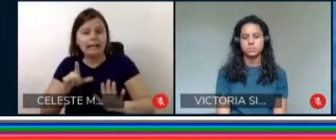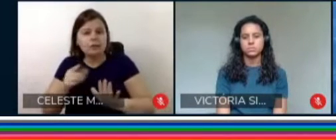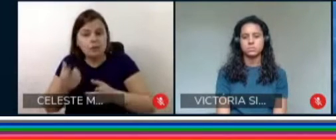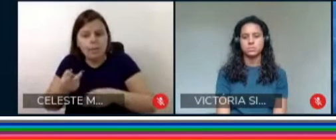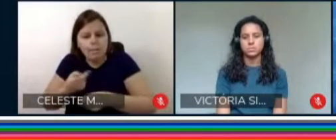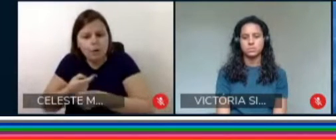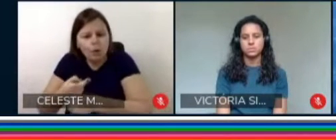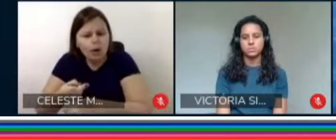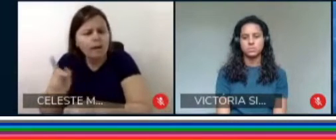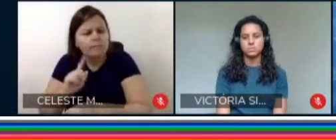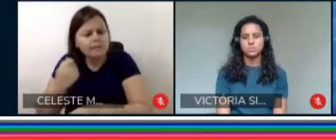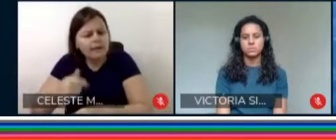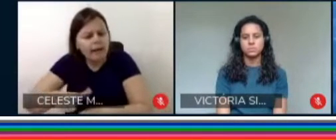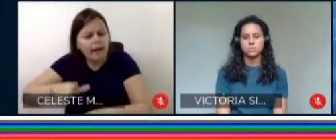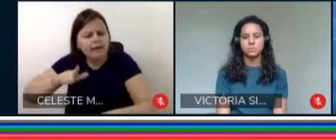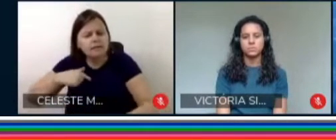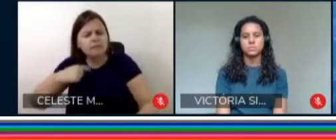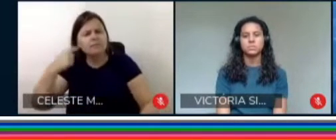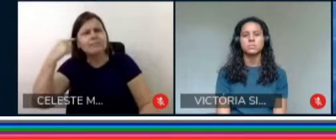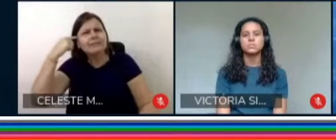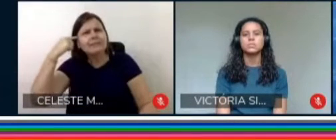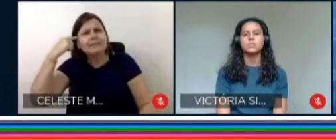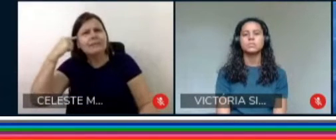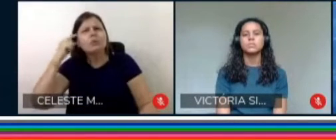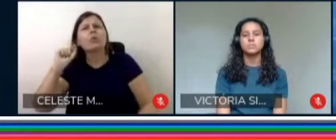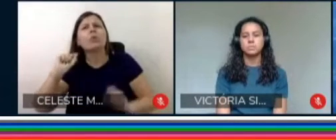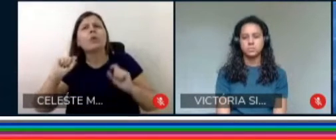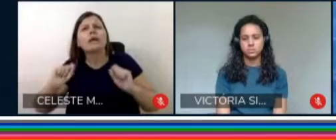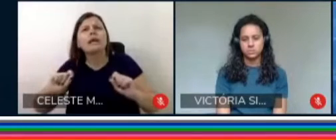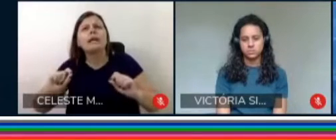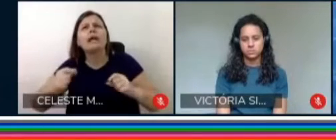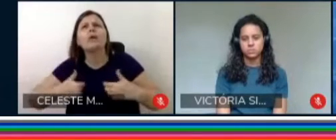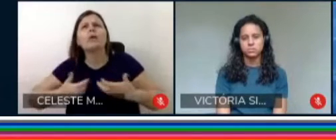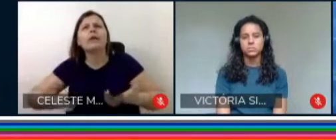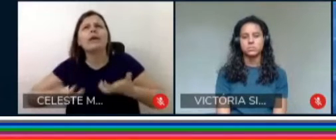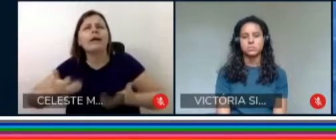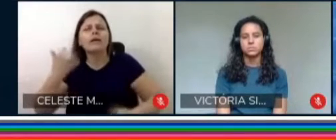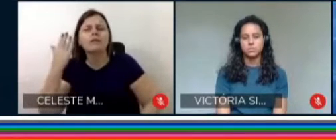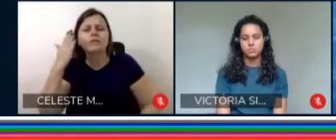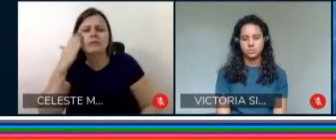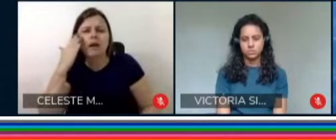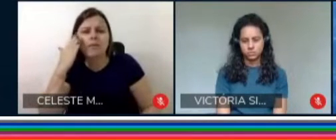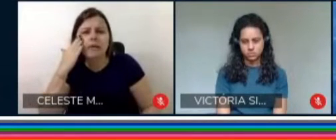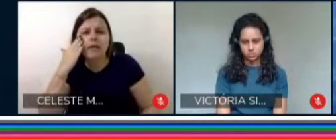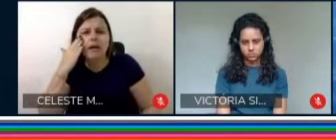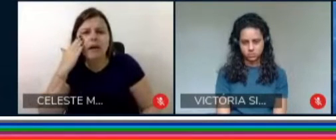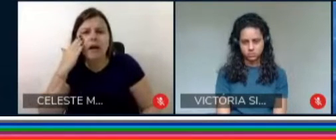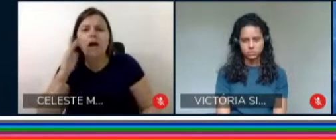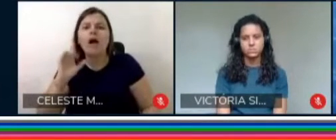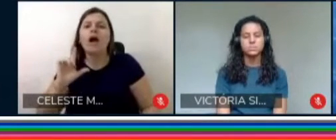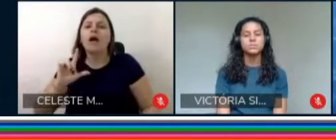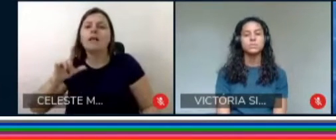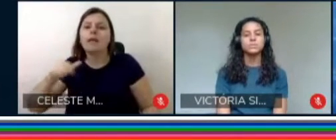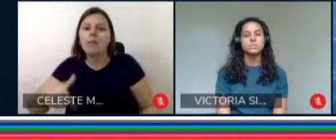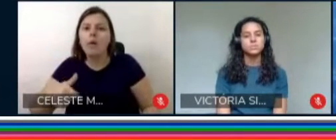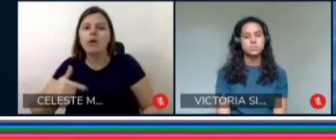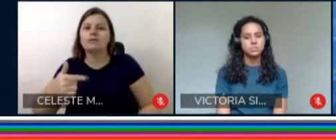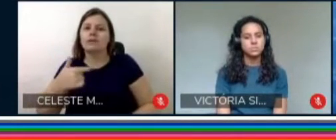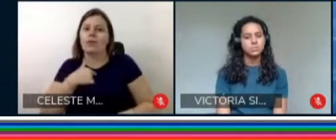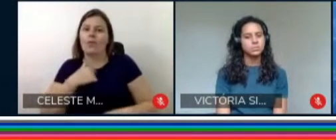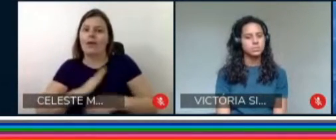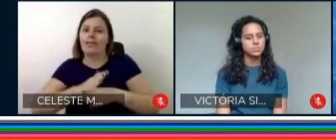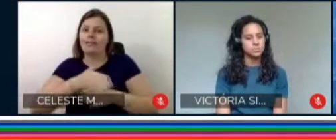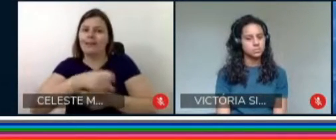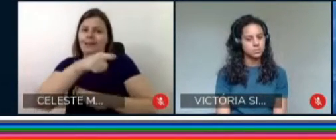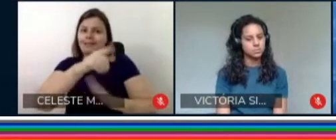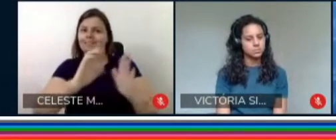né? Eu preciso pensar o que exatamente eu quero saber, né? Para depois eu conseguir chegar na frente de uma base de dados